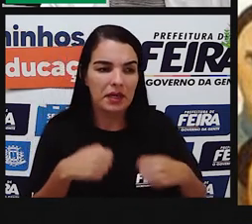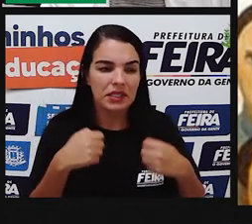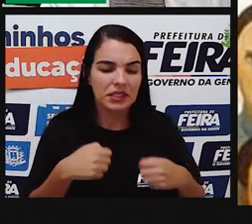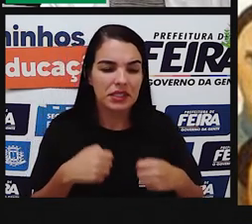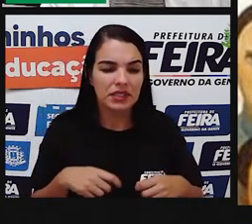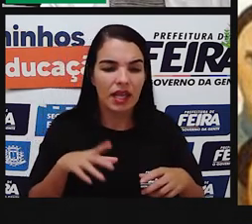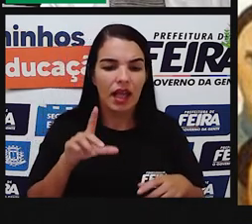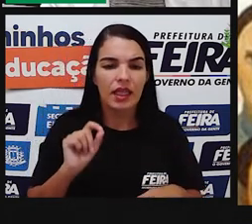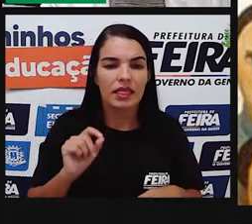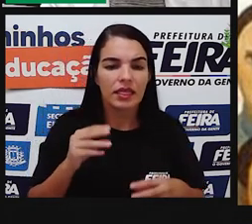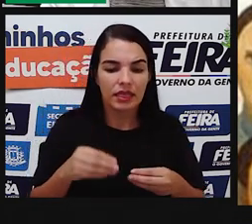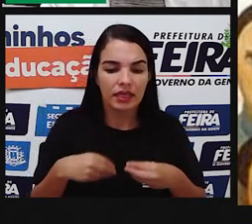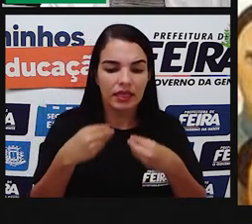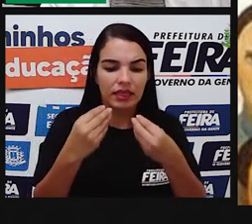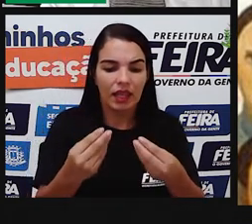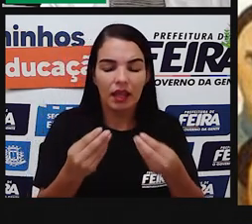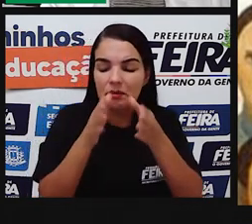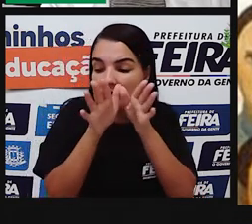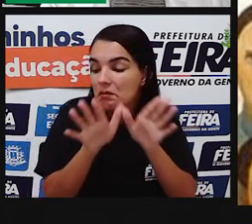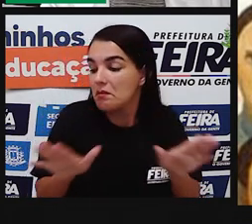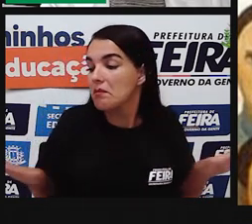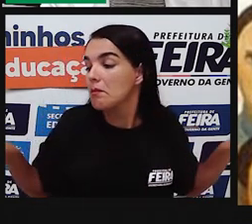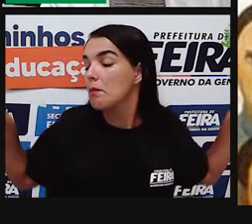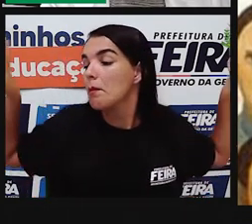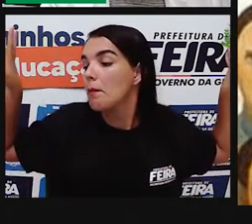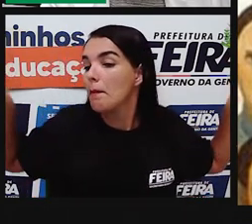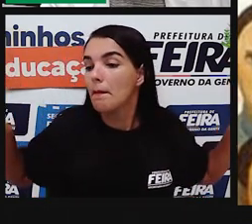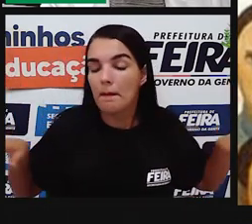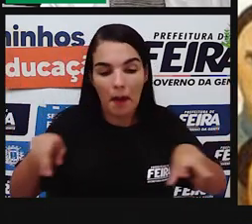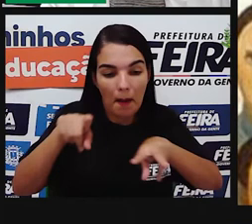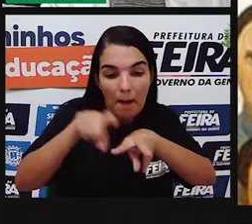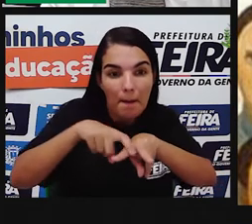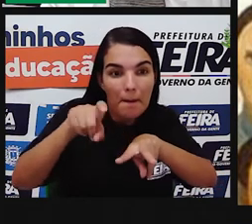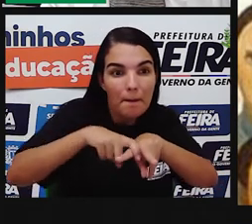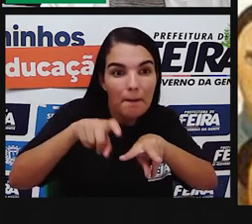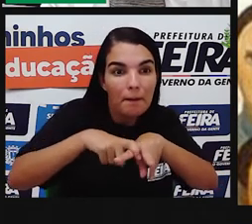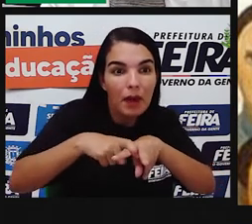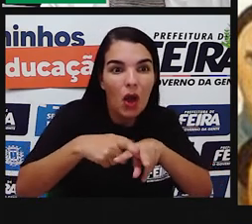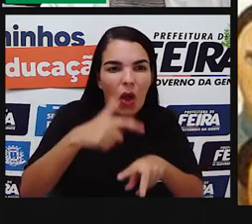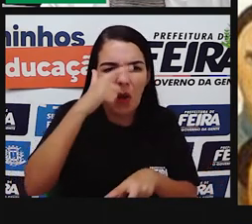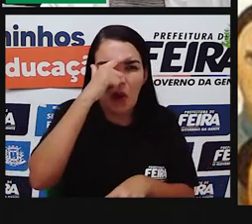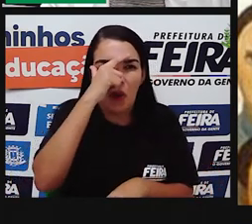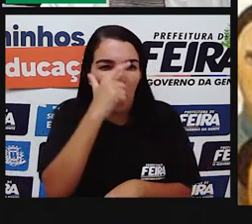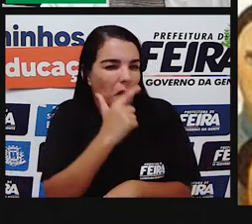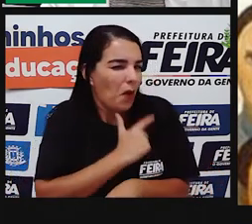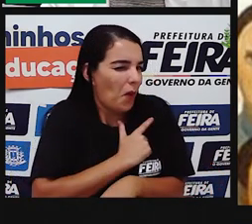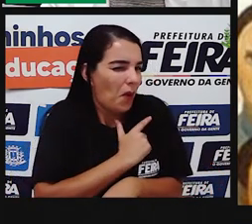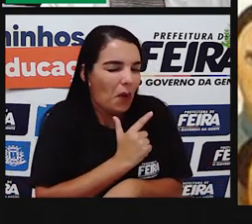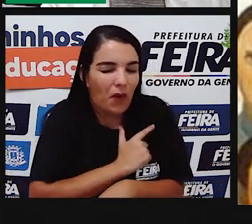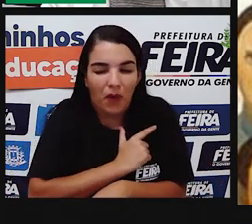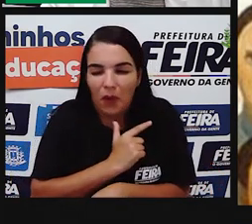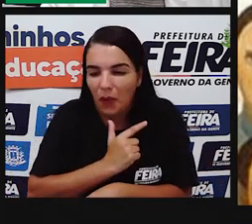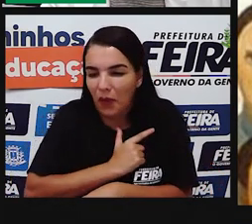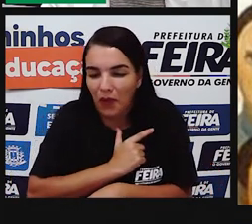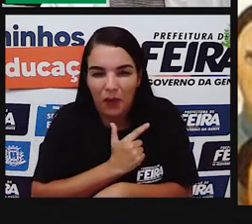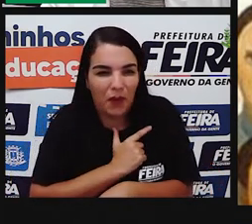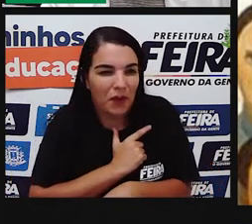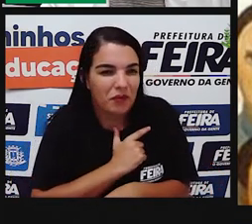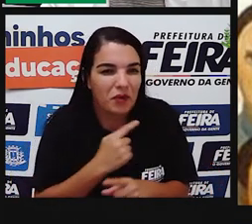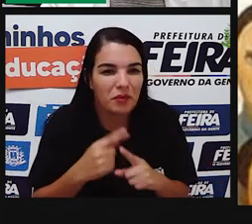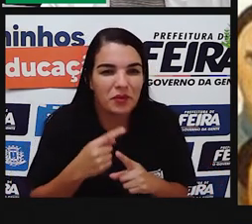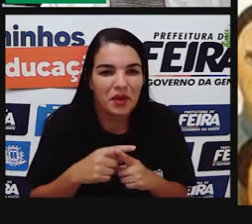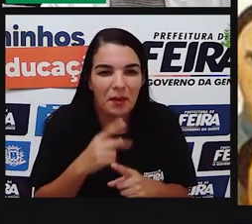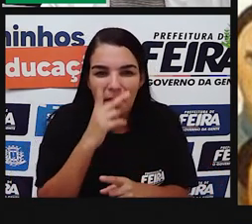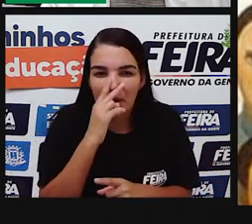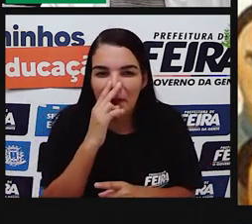lhes deu um par de pés que, faça-me o favor, envergonharia até um pobre diabo como eu.